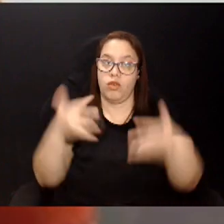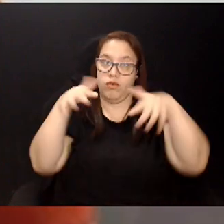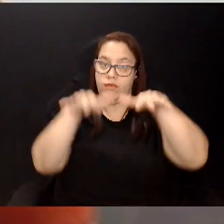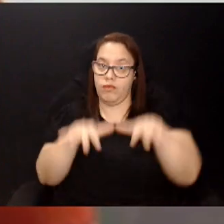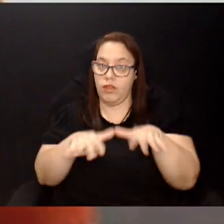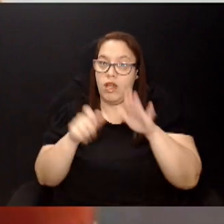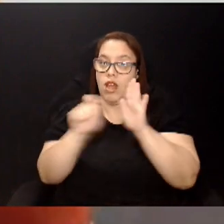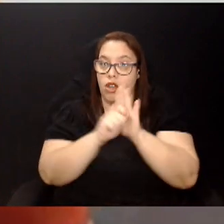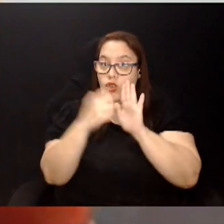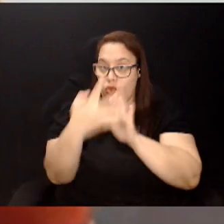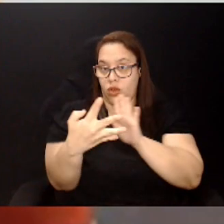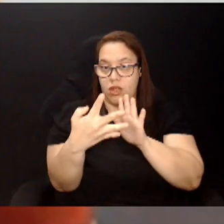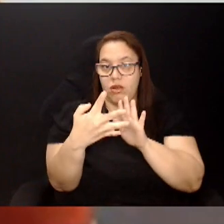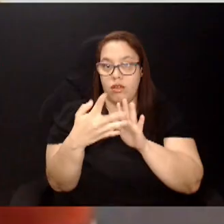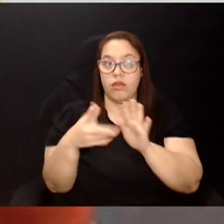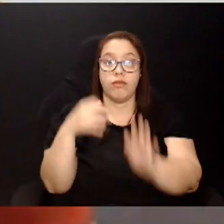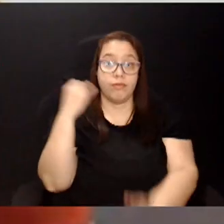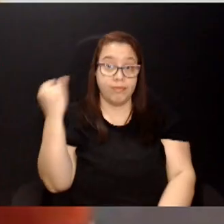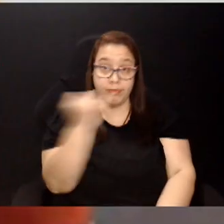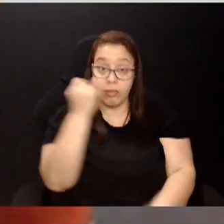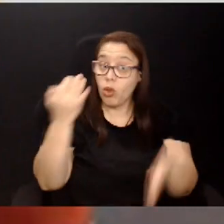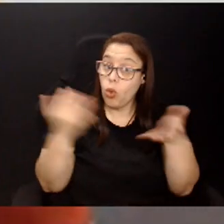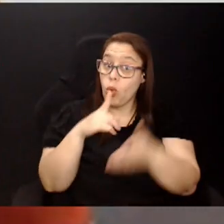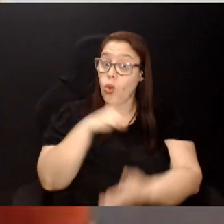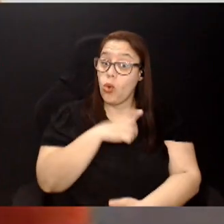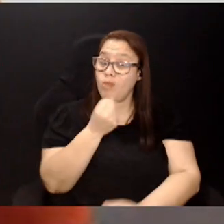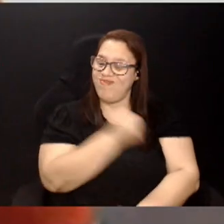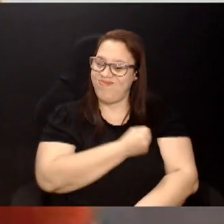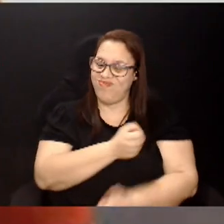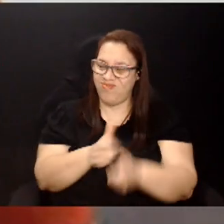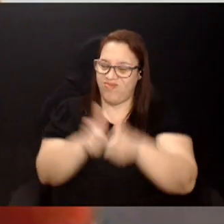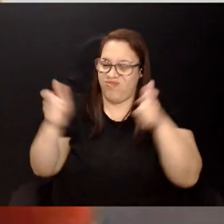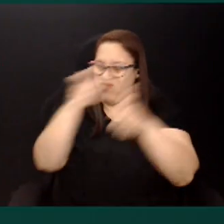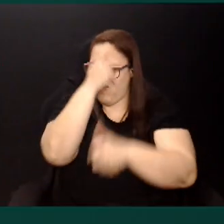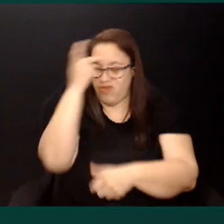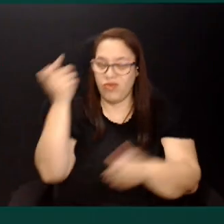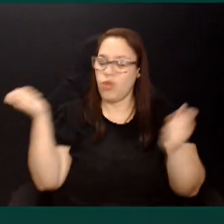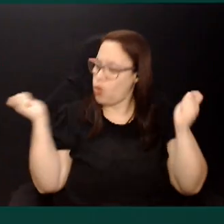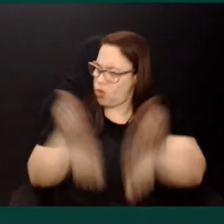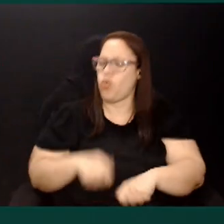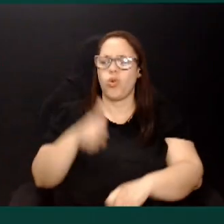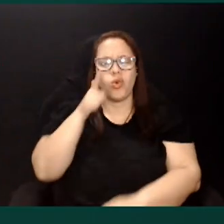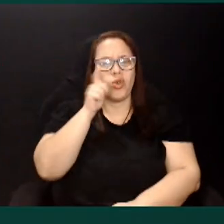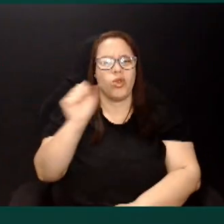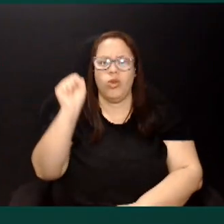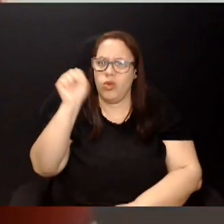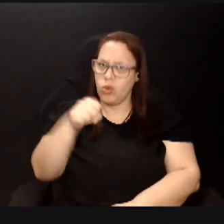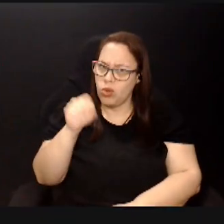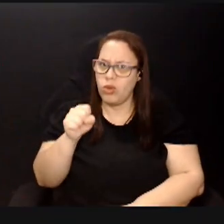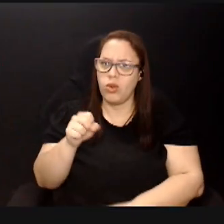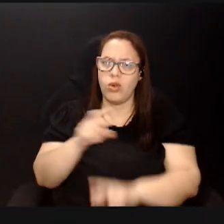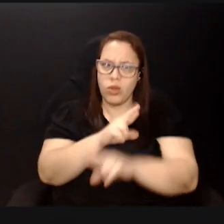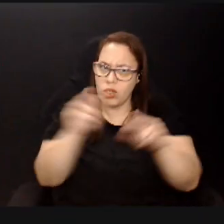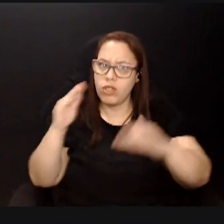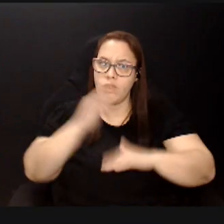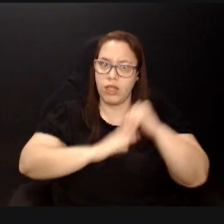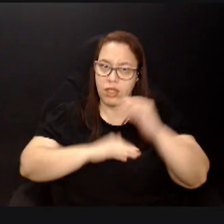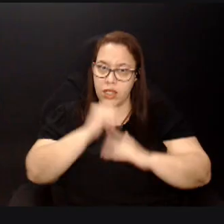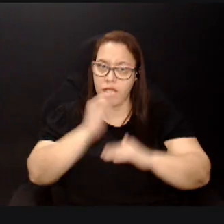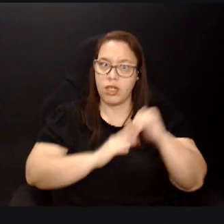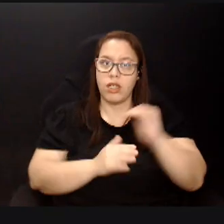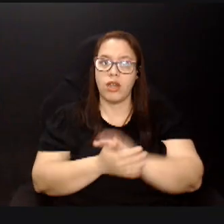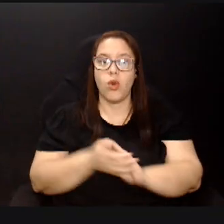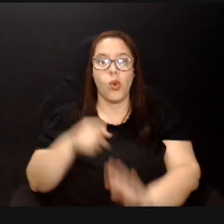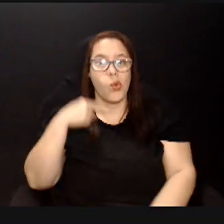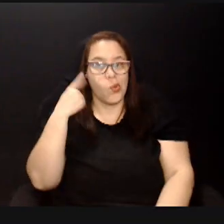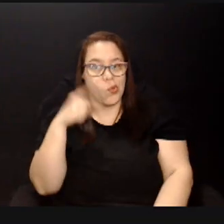importante dizer, né, que hoje nós temos um número muito grande de pessoas capacitadas para atuar em diversas áreas,